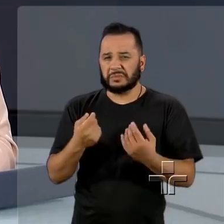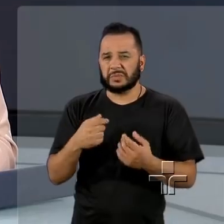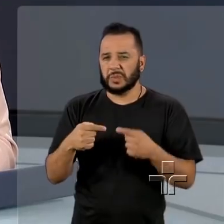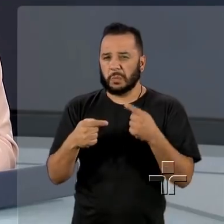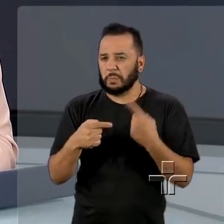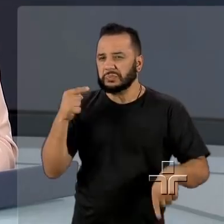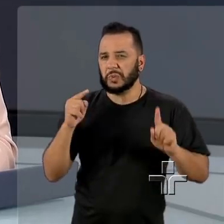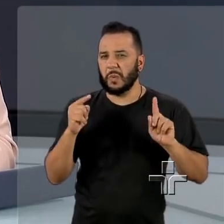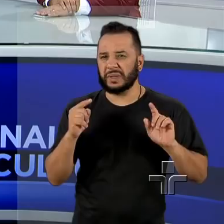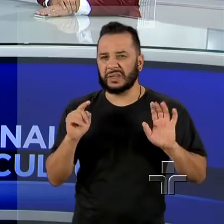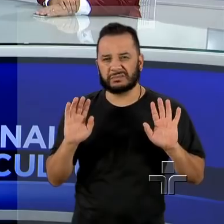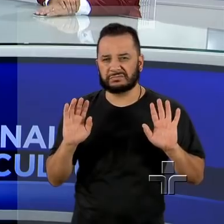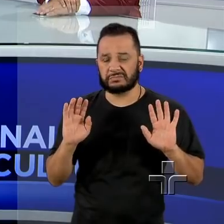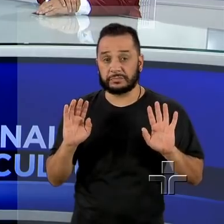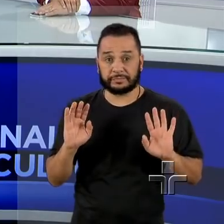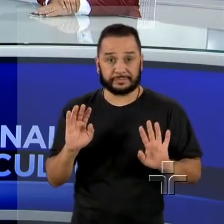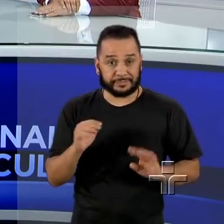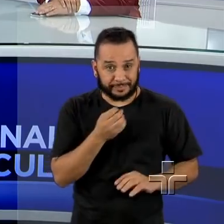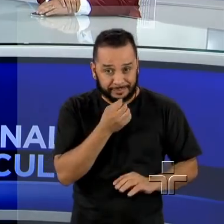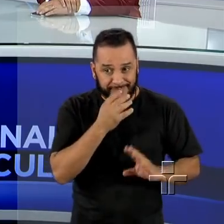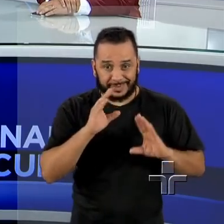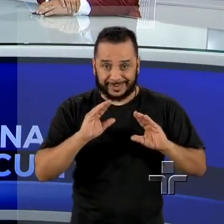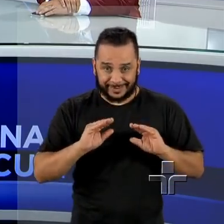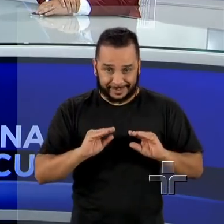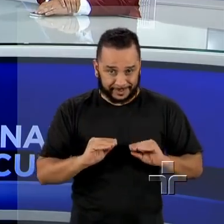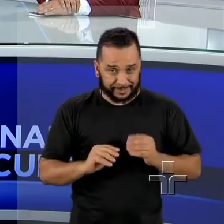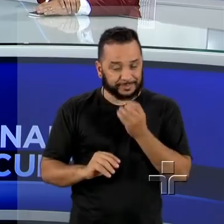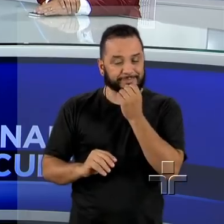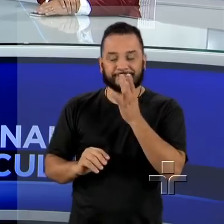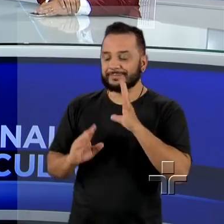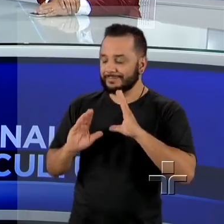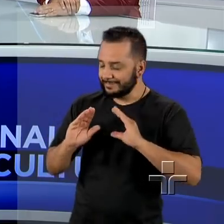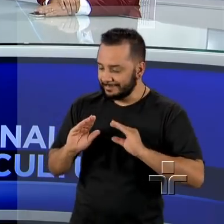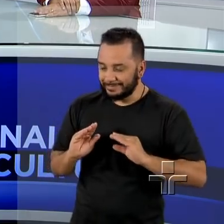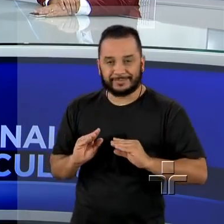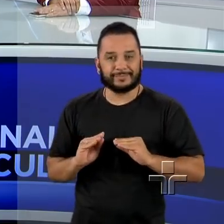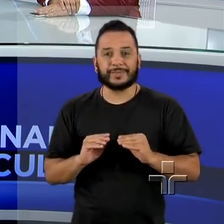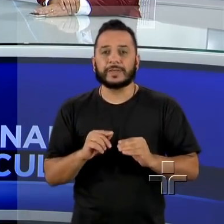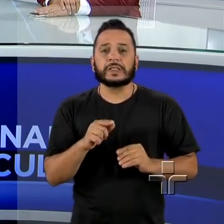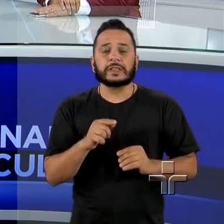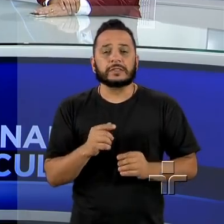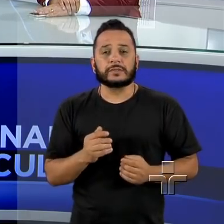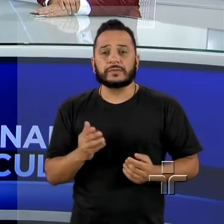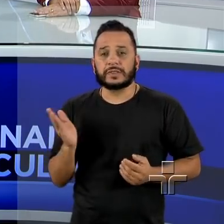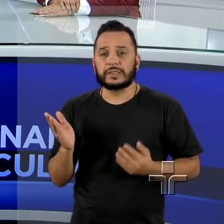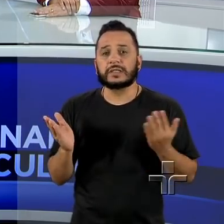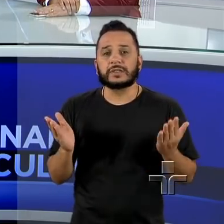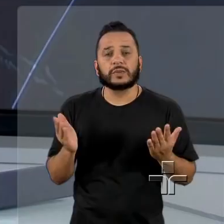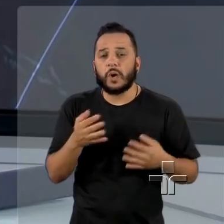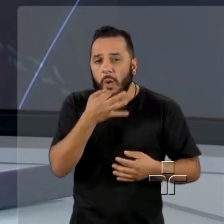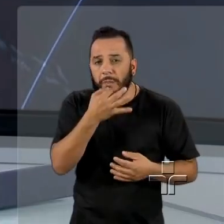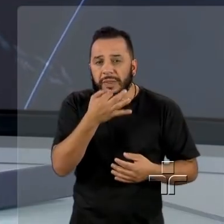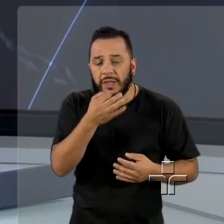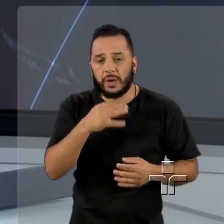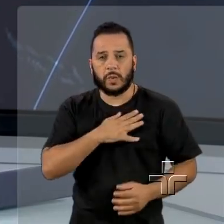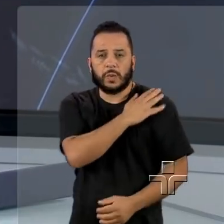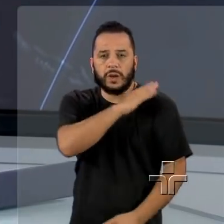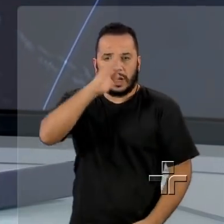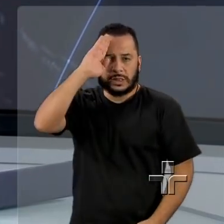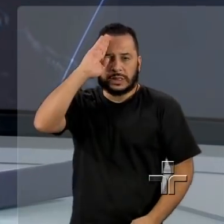situação. O jurista Ricardo Cury critica a falta de transparência das reuniões, mas vê com bons olhos